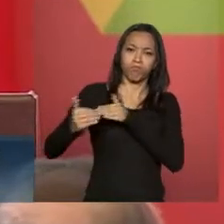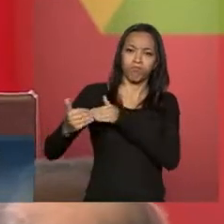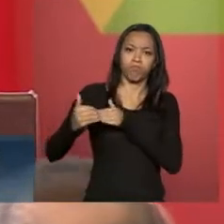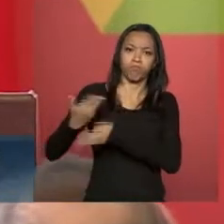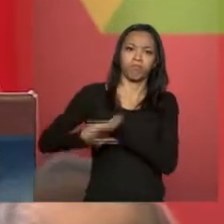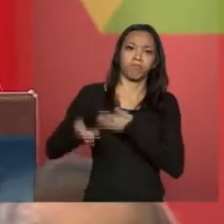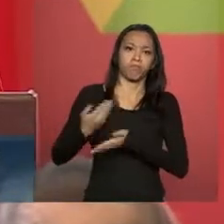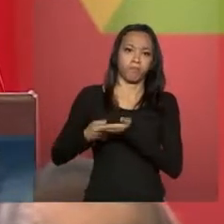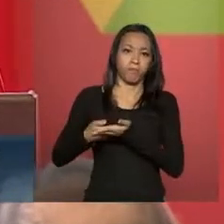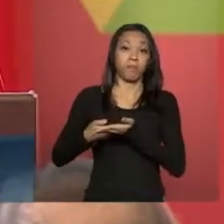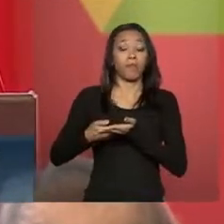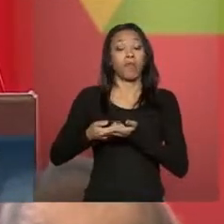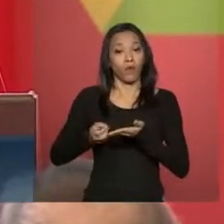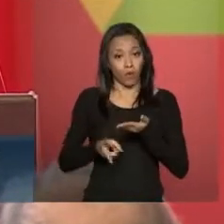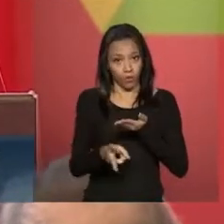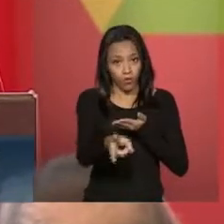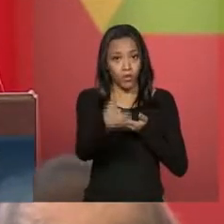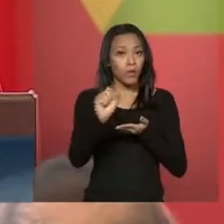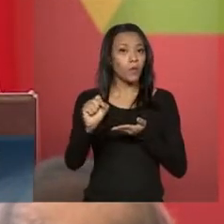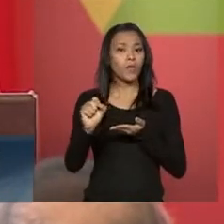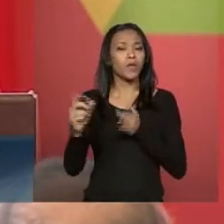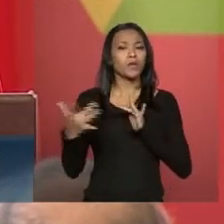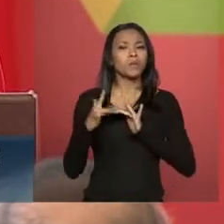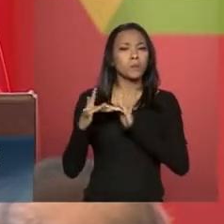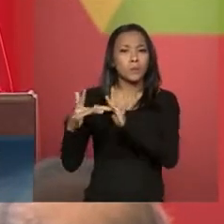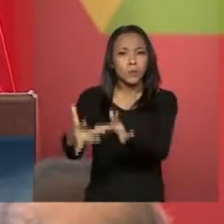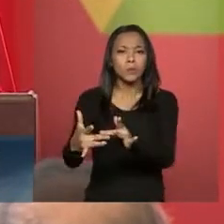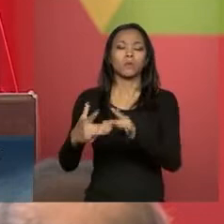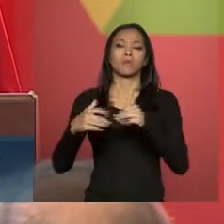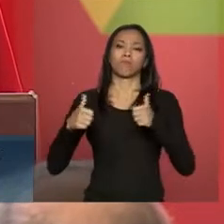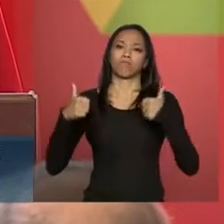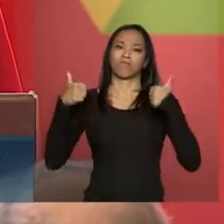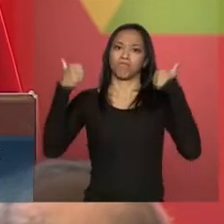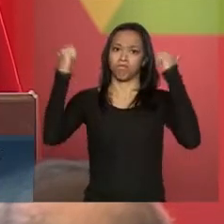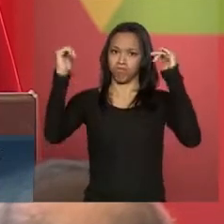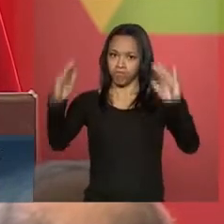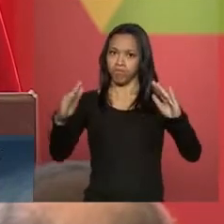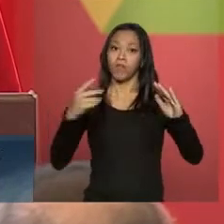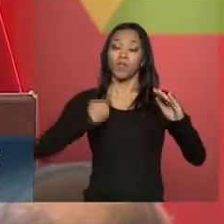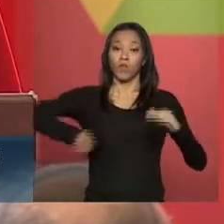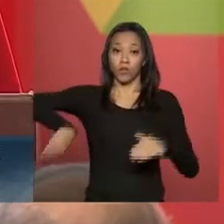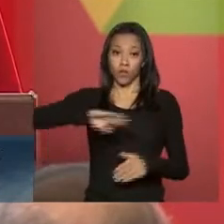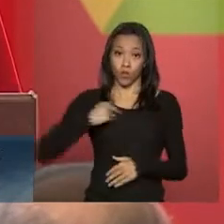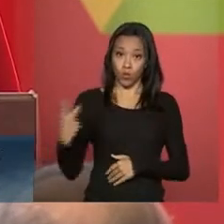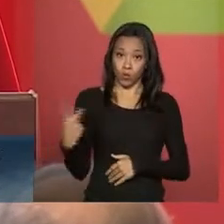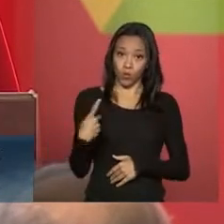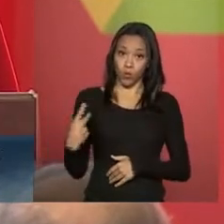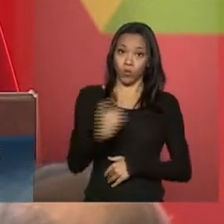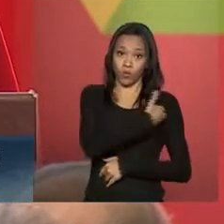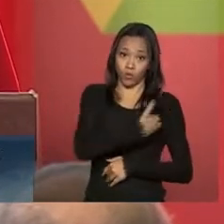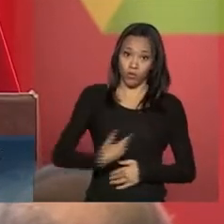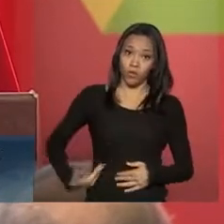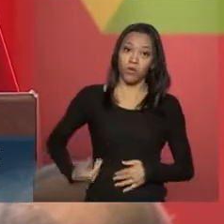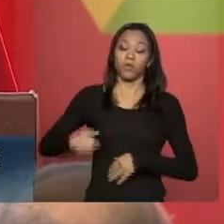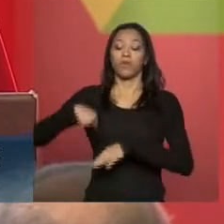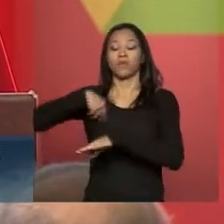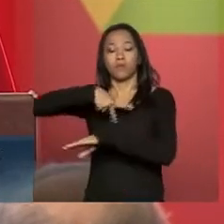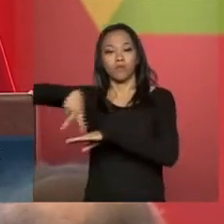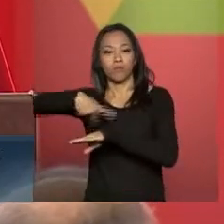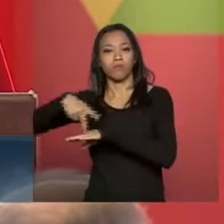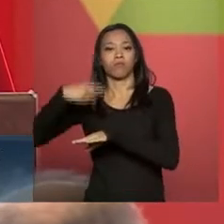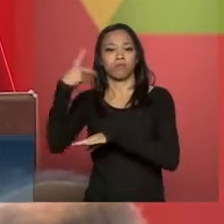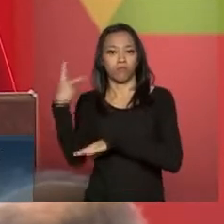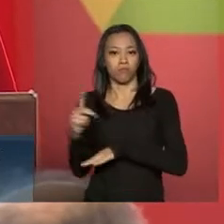Dá seguimento aos contatos de alto nível que nossos governos, tornaram frequentes nos